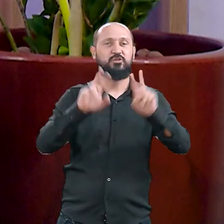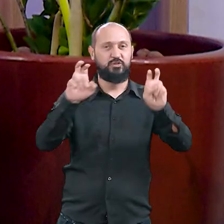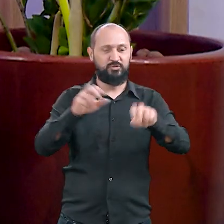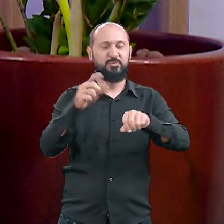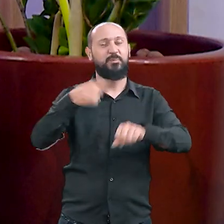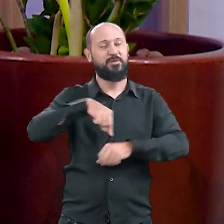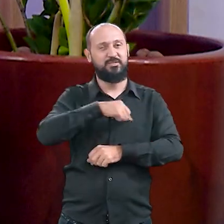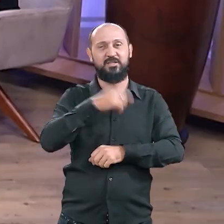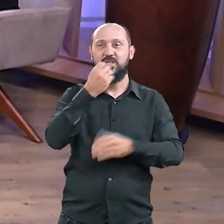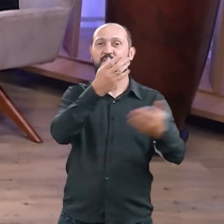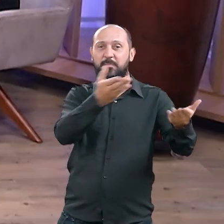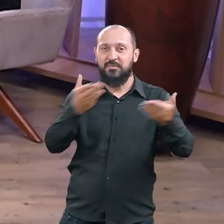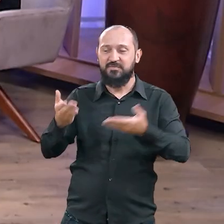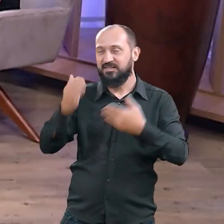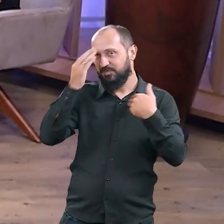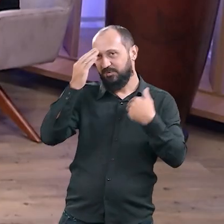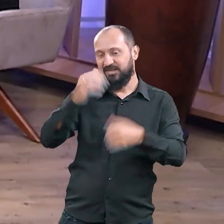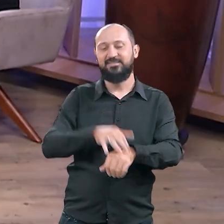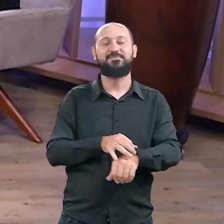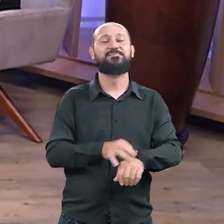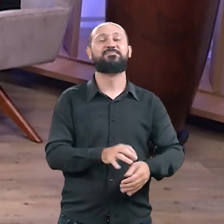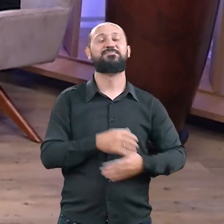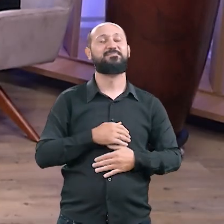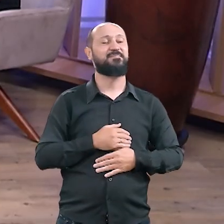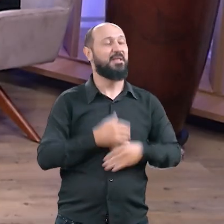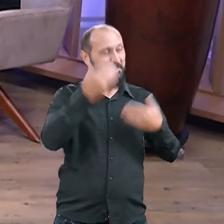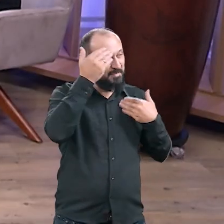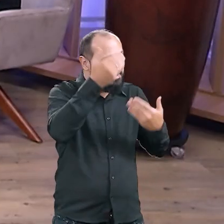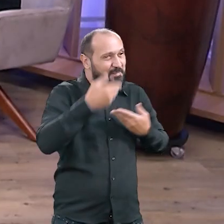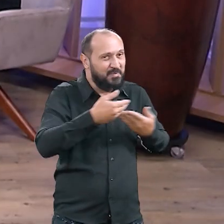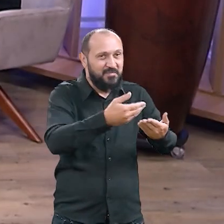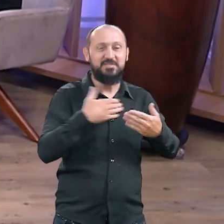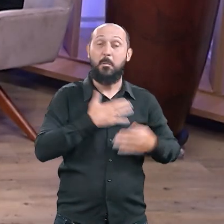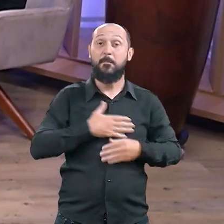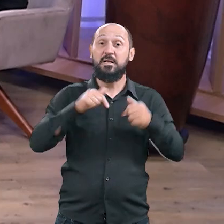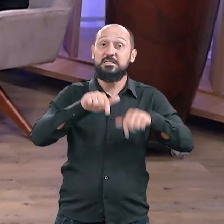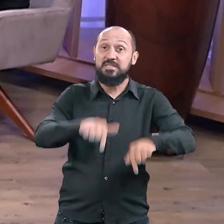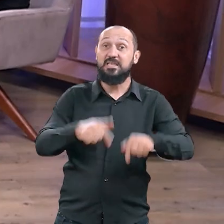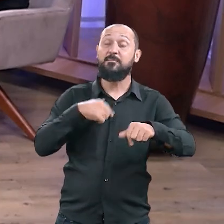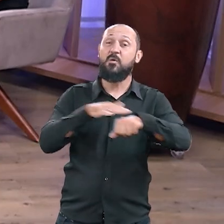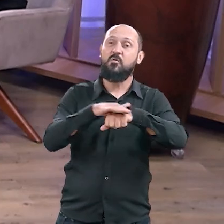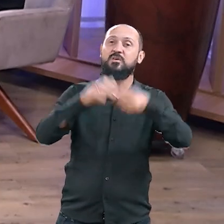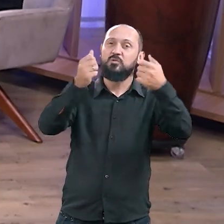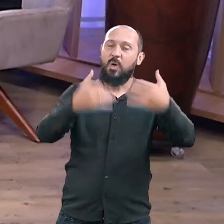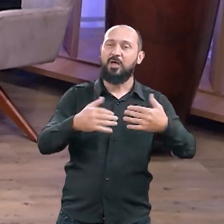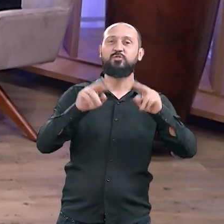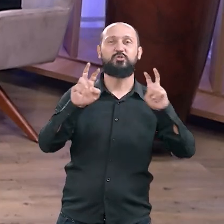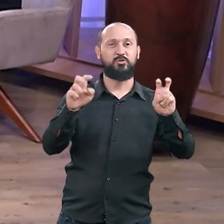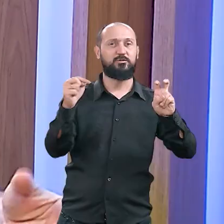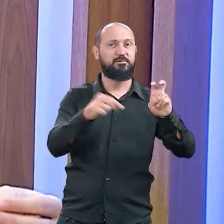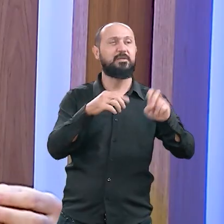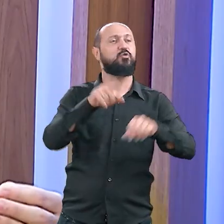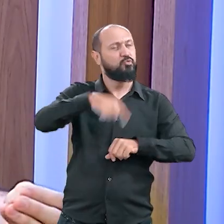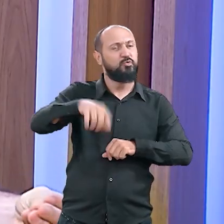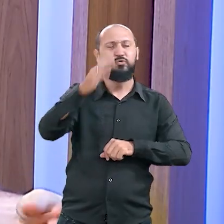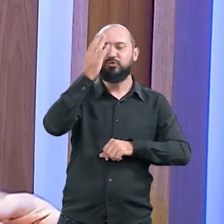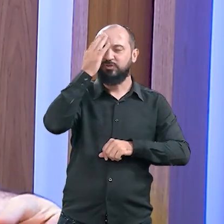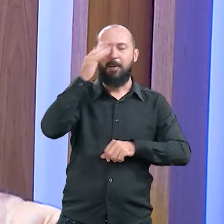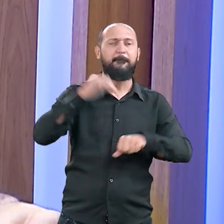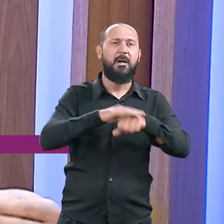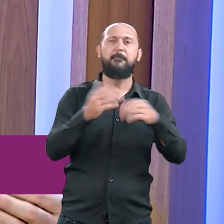utilizam da maneira como podem. E é por isso que eu vou conversar hoje no nosso programa com Kenneth Correia, empresário que está se